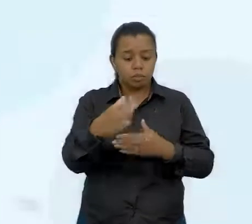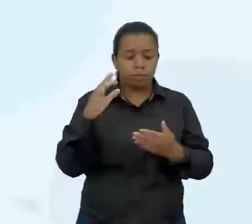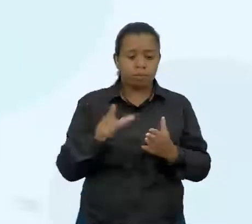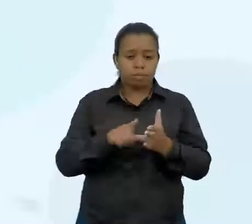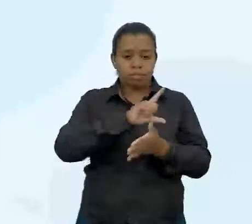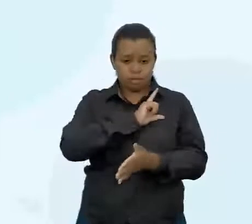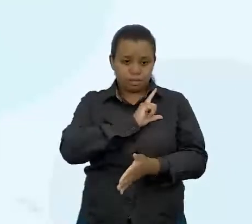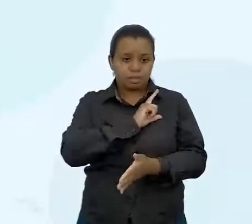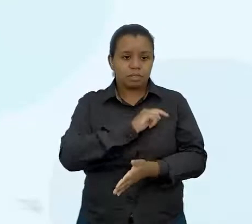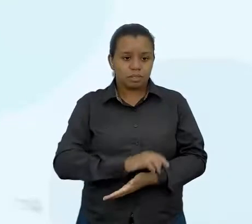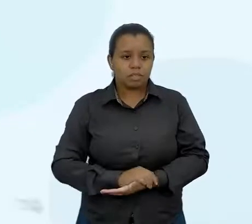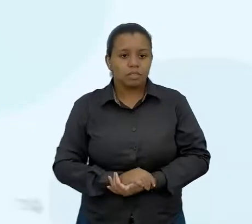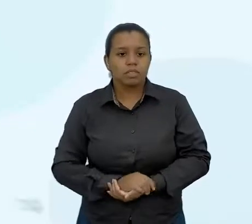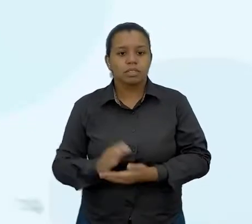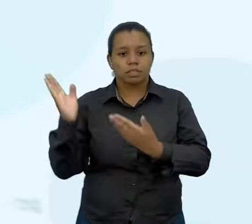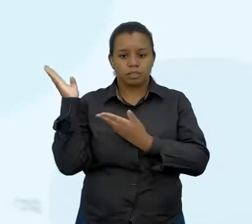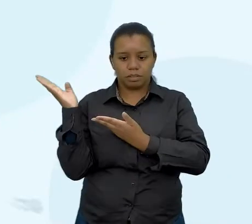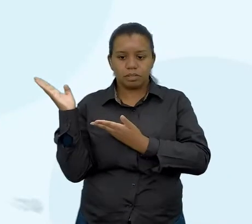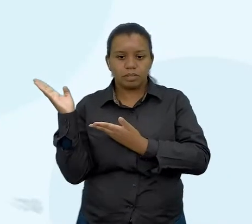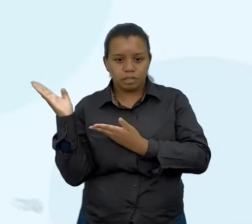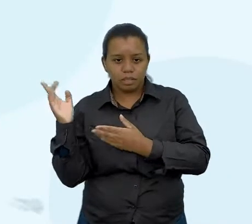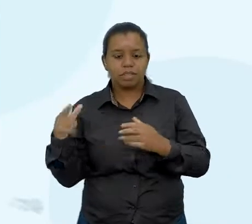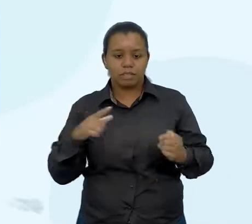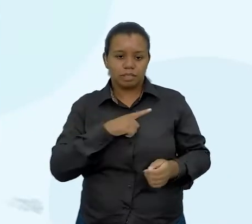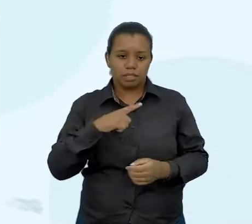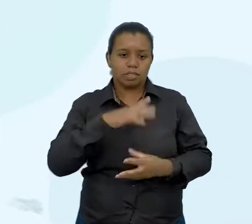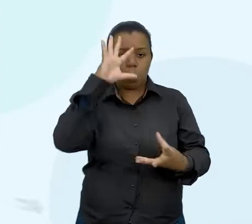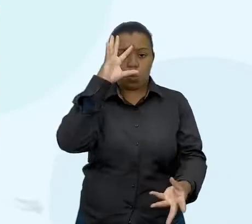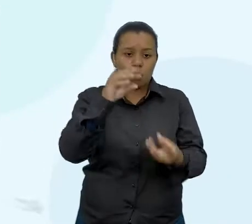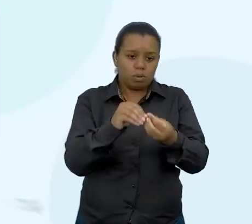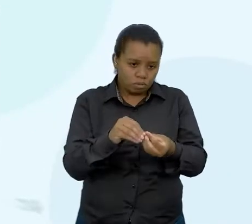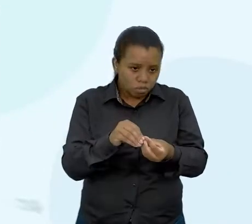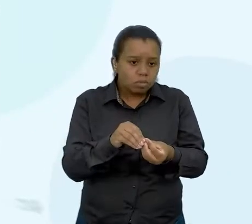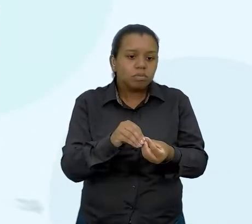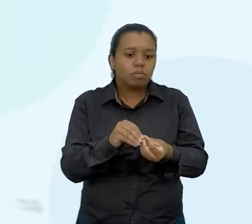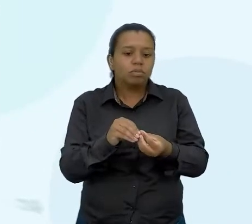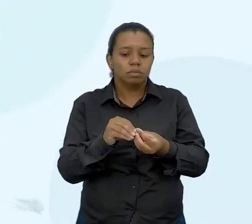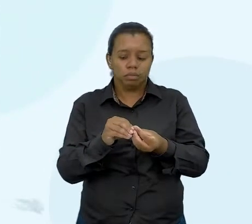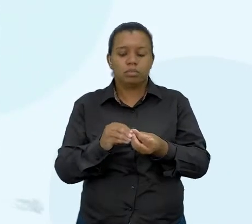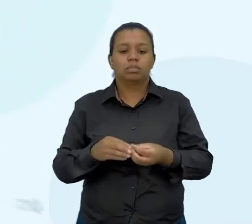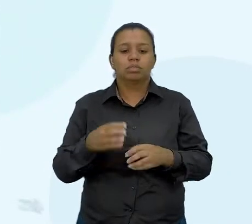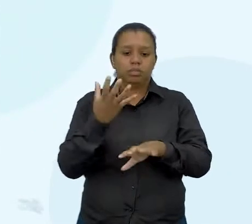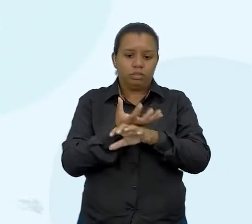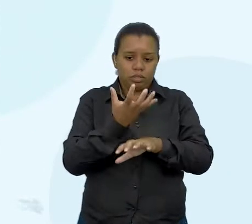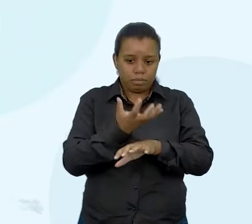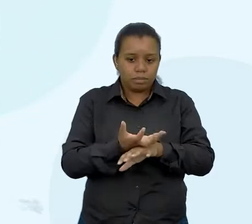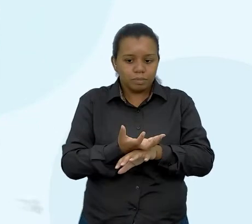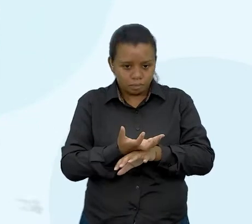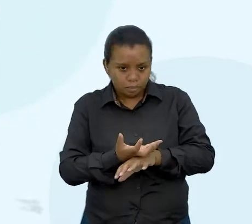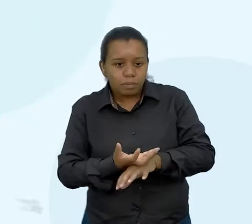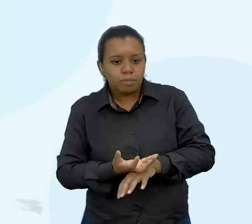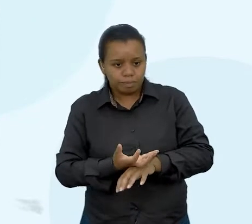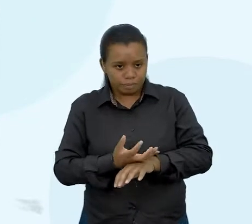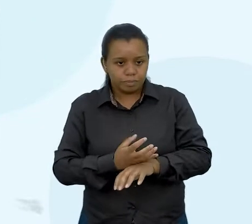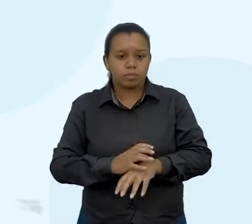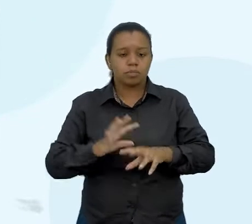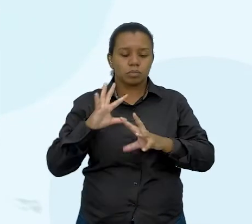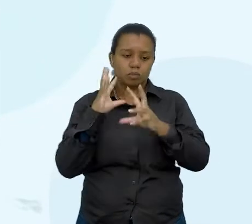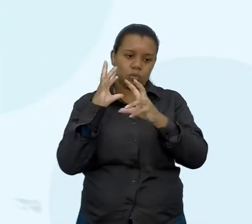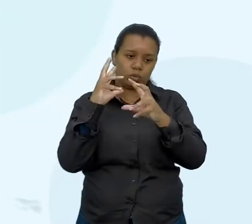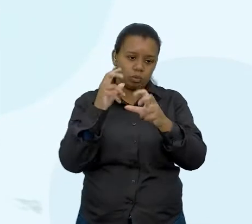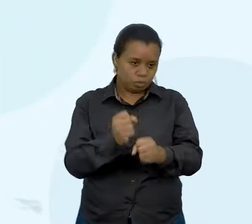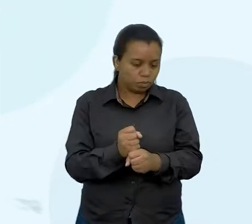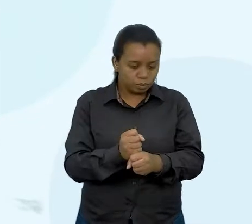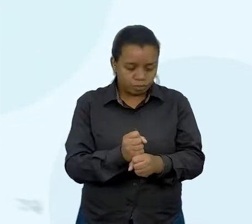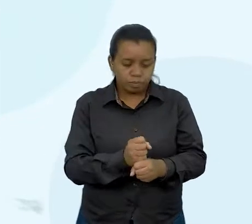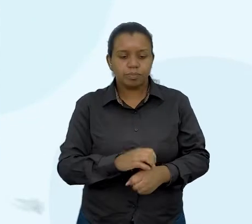de mim, a gente sempre tem o resumo do componente, também as nossas habilidades dos eixos estruturantes, que são a investigação